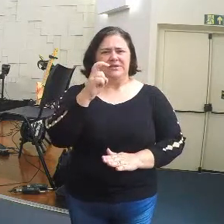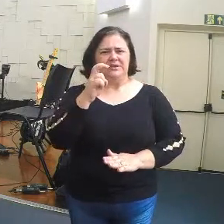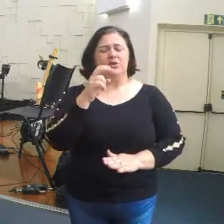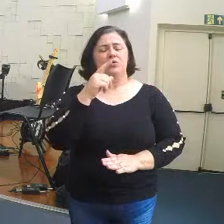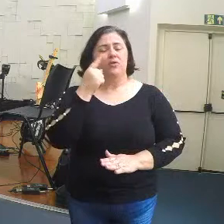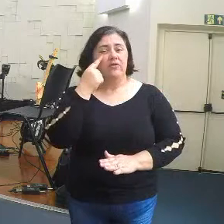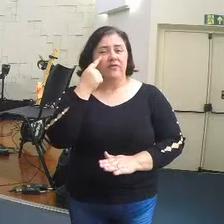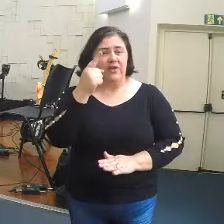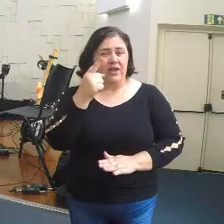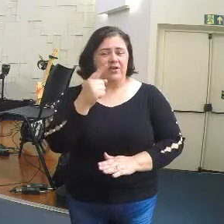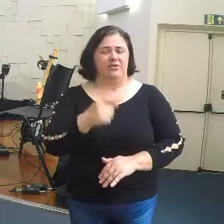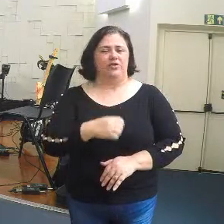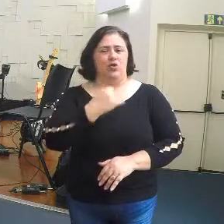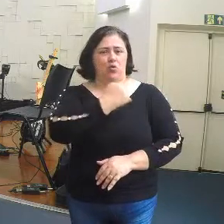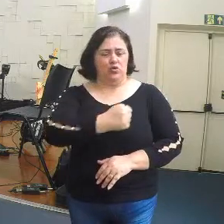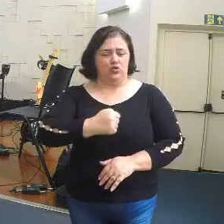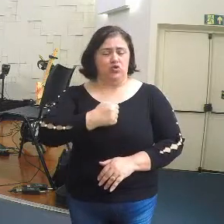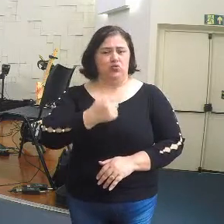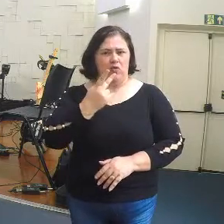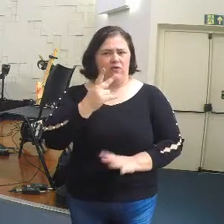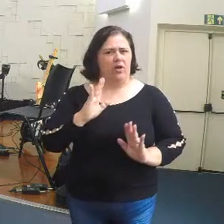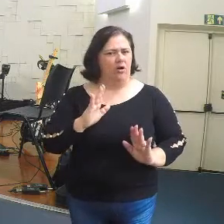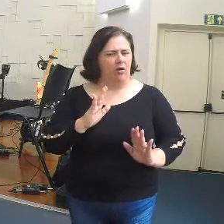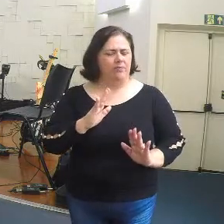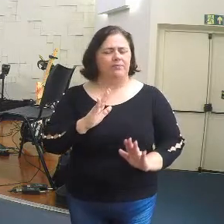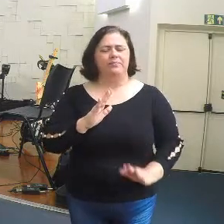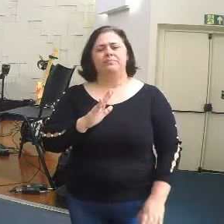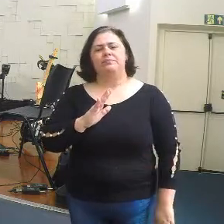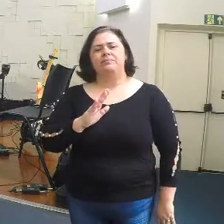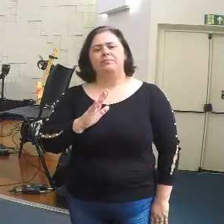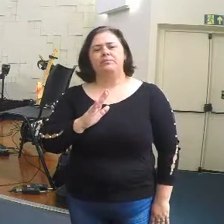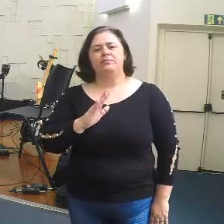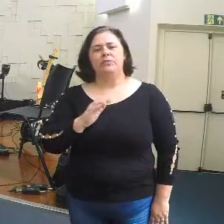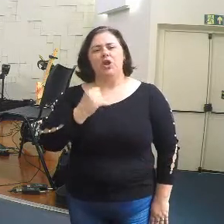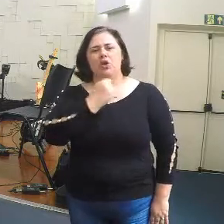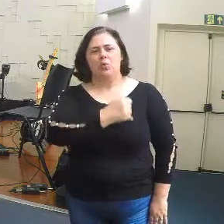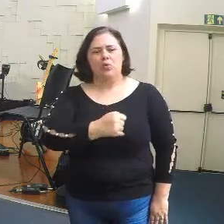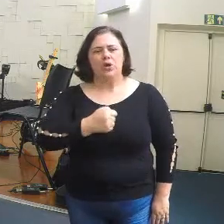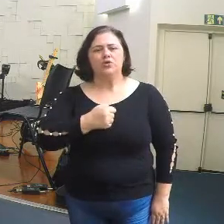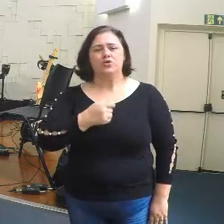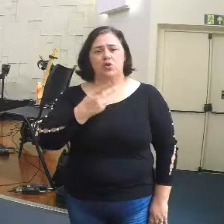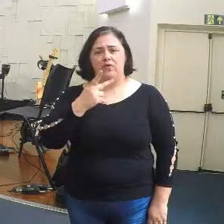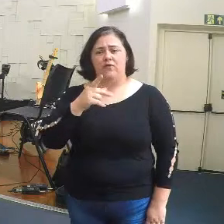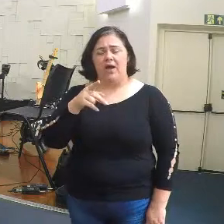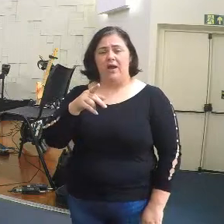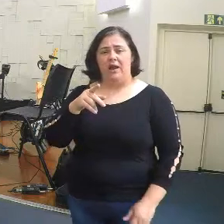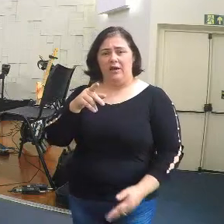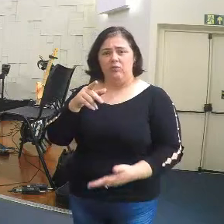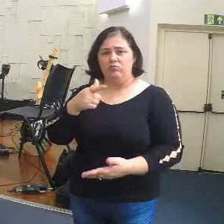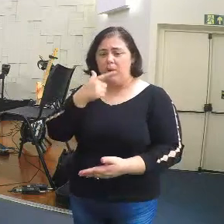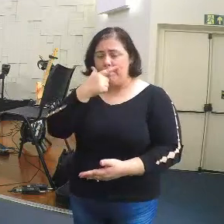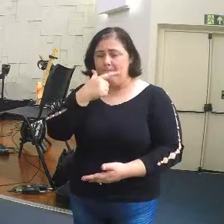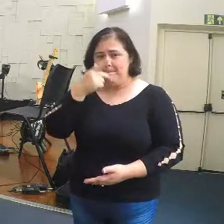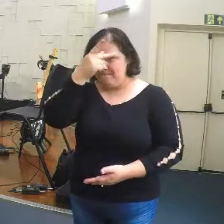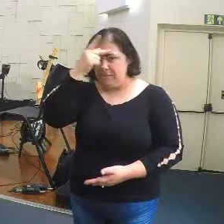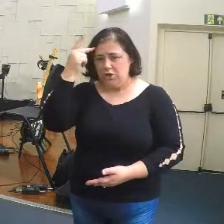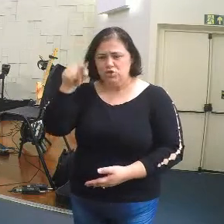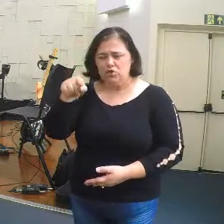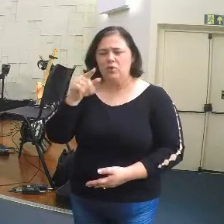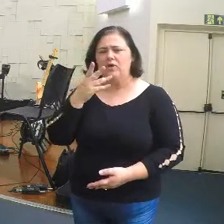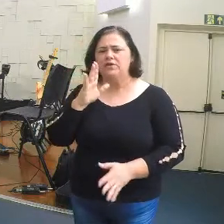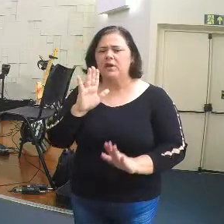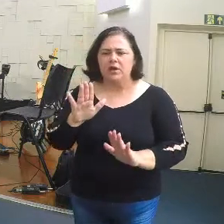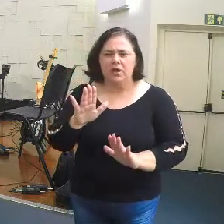Vejam, amado, agora a carta se dirige a um irmão que recebia uma igreja em sua casa. Procedes fielmente naquilo